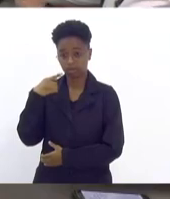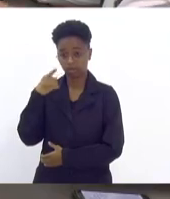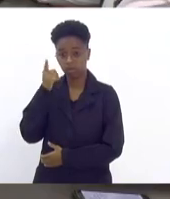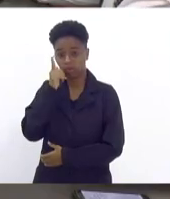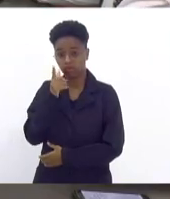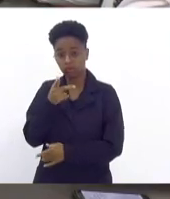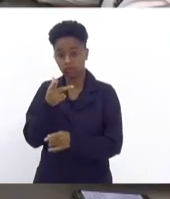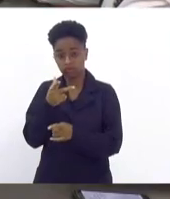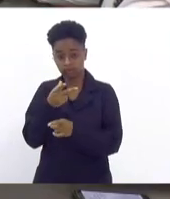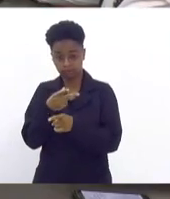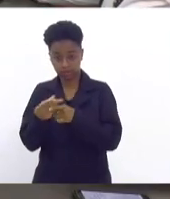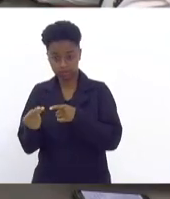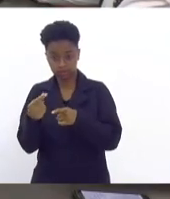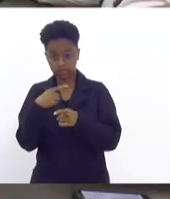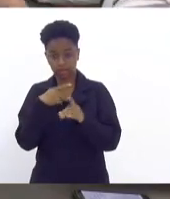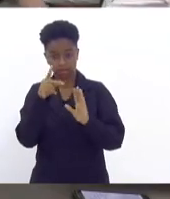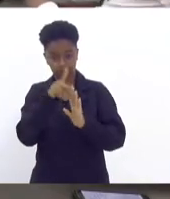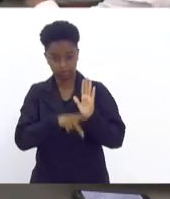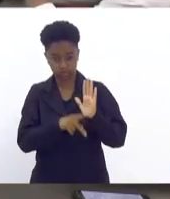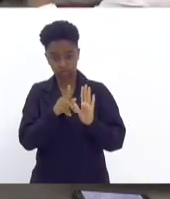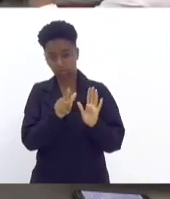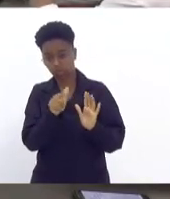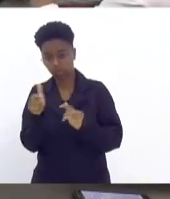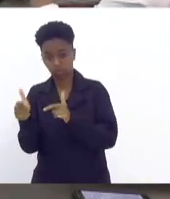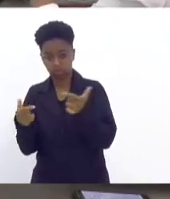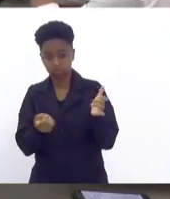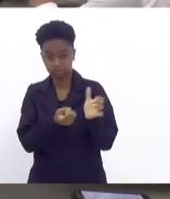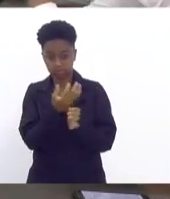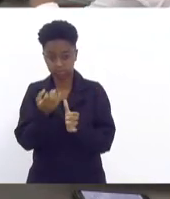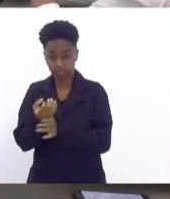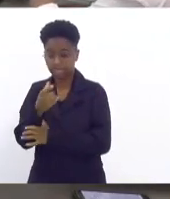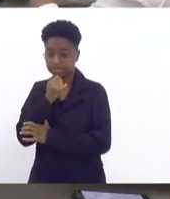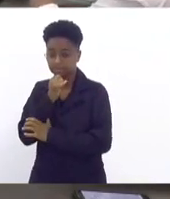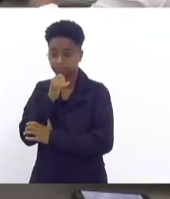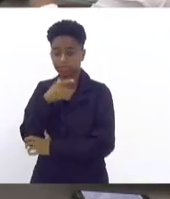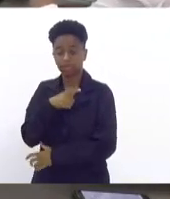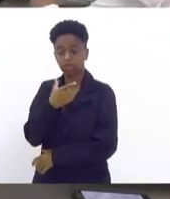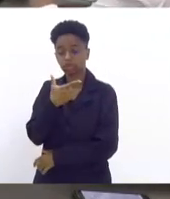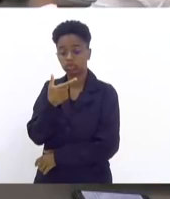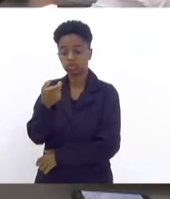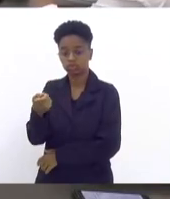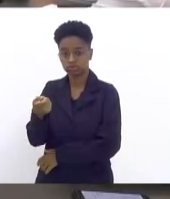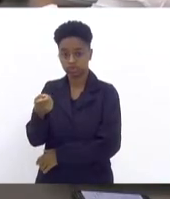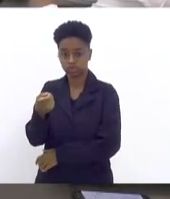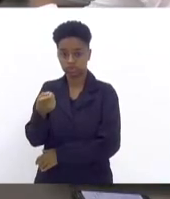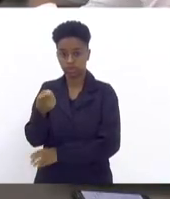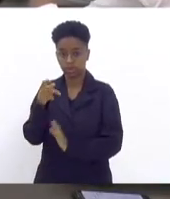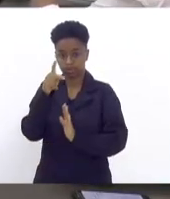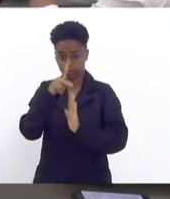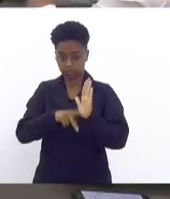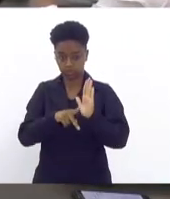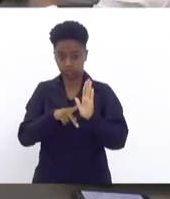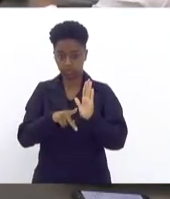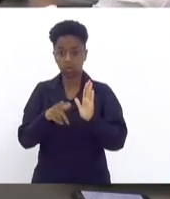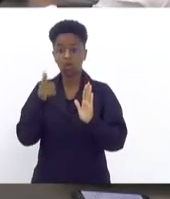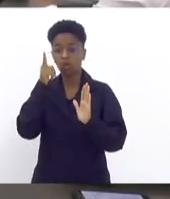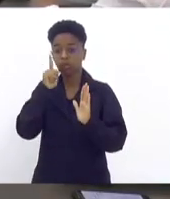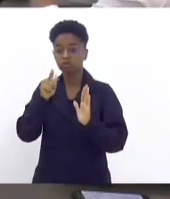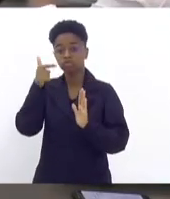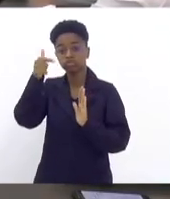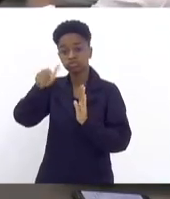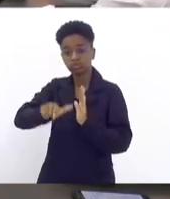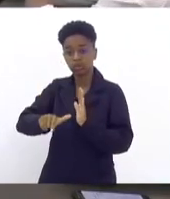estão desarquivados automaticamente. Realmente, por exemplo, você tem 200 projetos, é reeleito. Você tem que pedir um por um